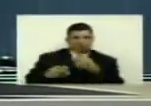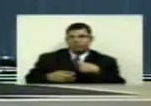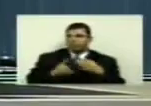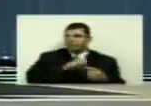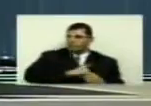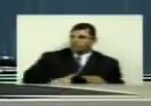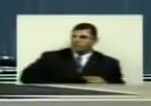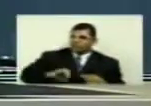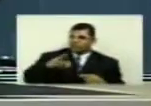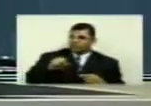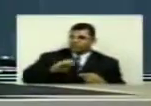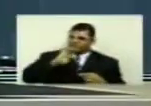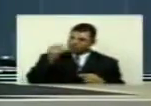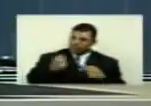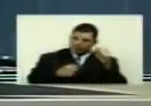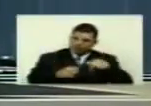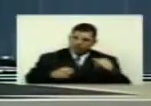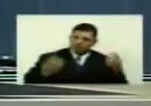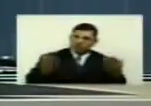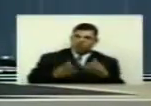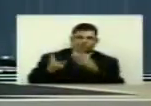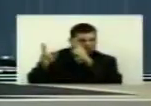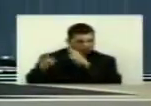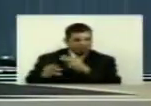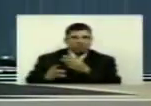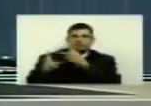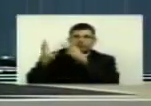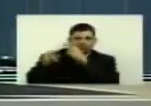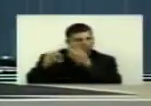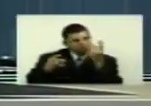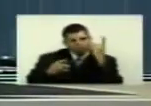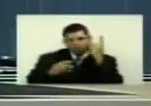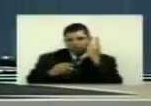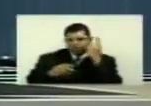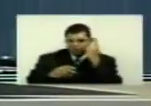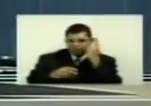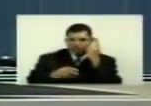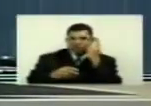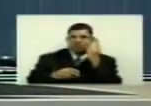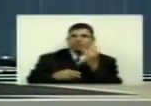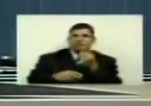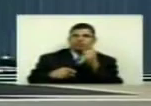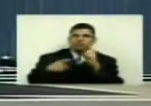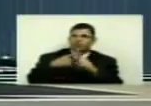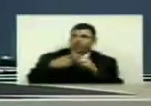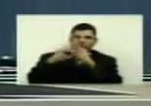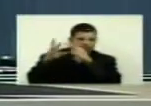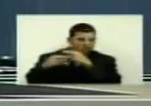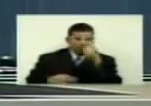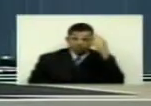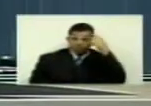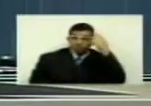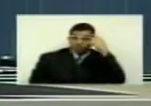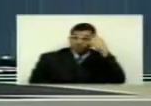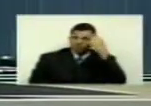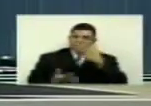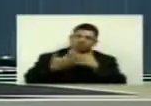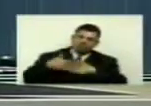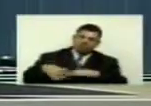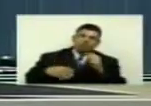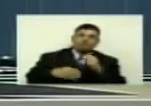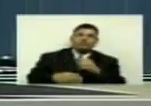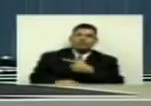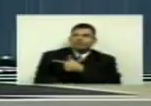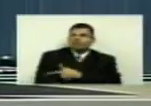que o deputado Zé Ricardo, que todos que estão aqui. Durmo todos os dias com a consciência tranquila, porque durmo com a consciência de